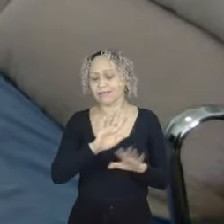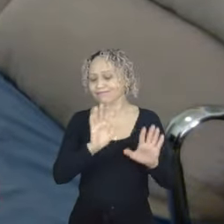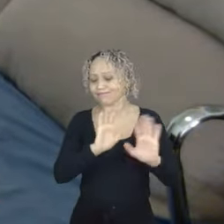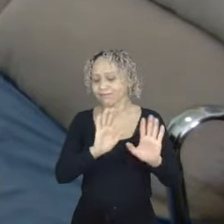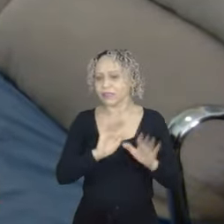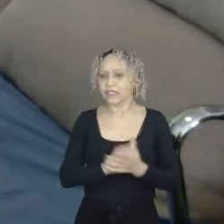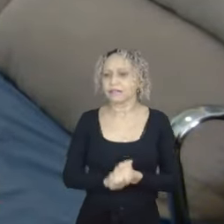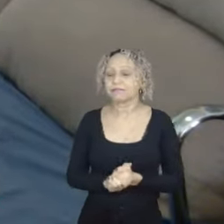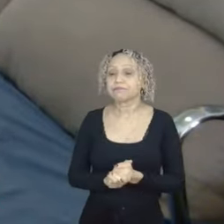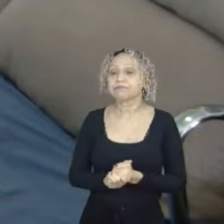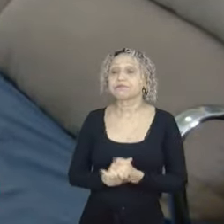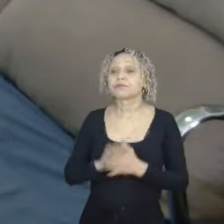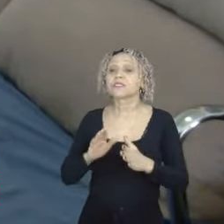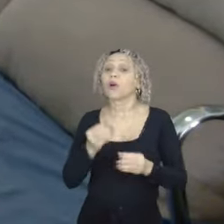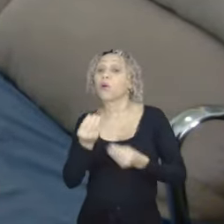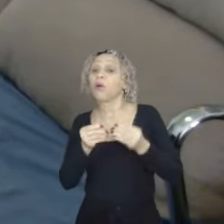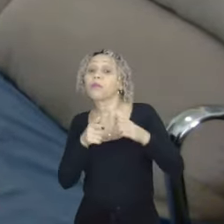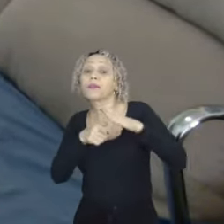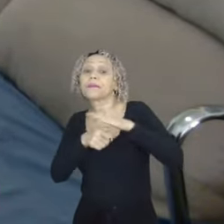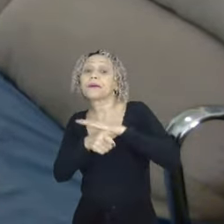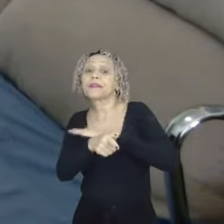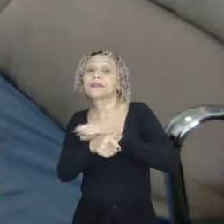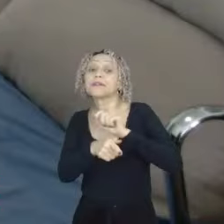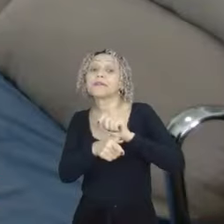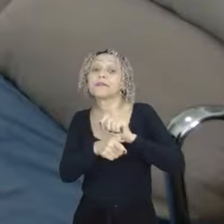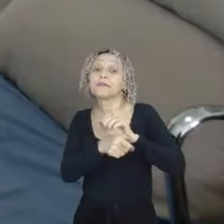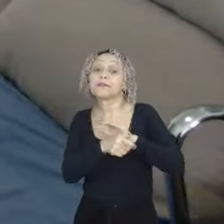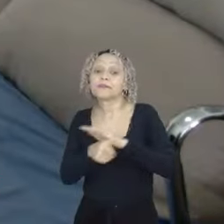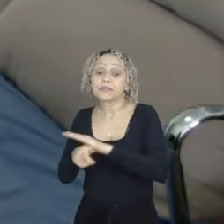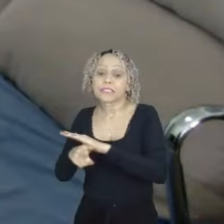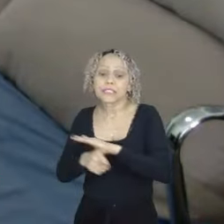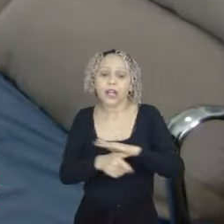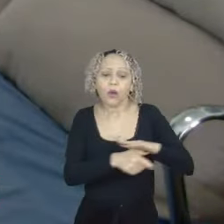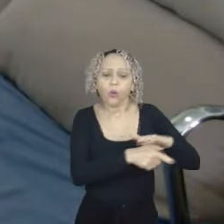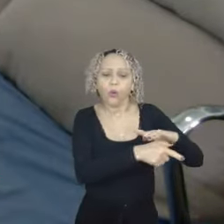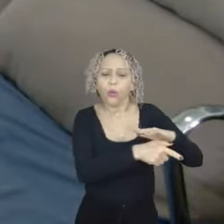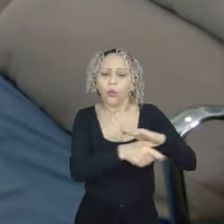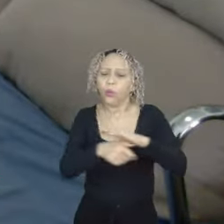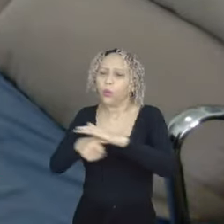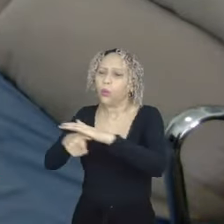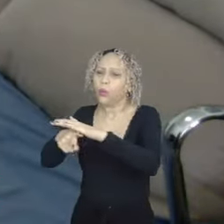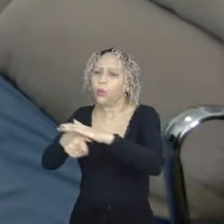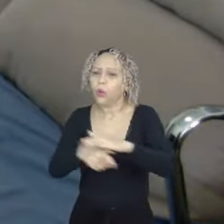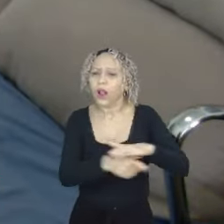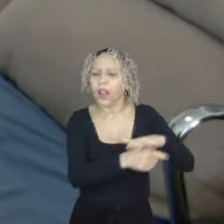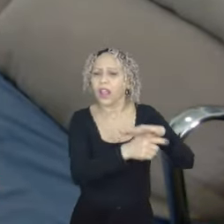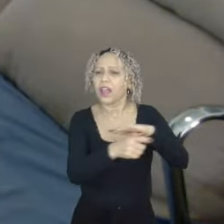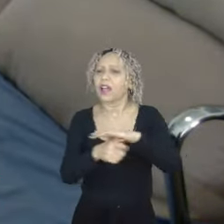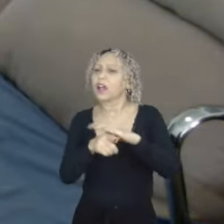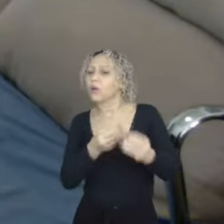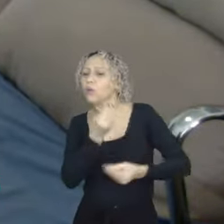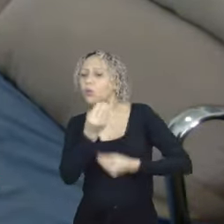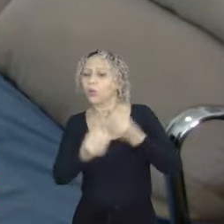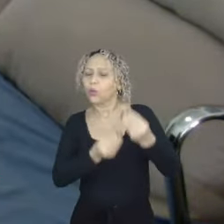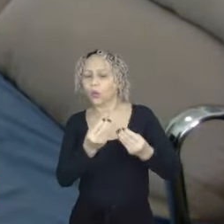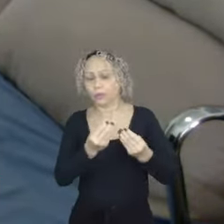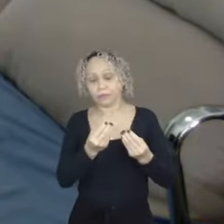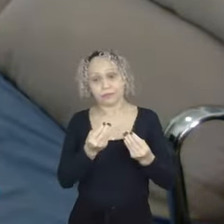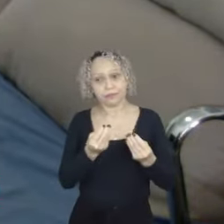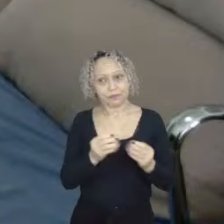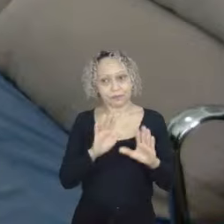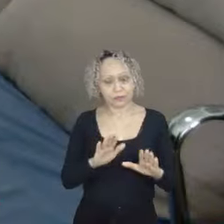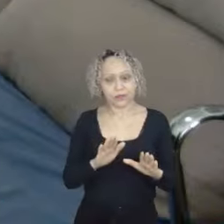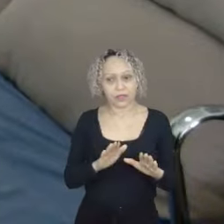como esse submarino vai se locomover. Então, feita essa explicação aí, o fato é que, além do desenvolvimento extraordinário que